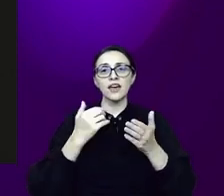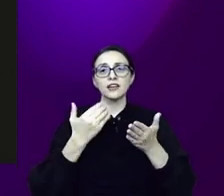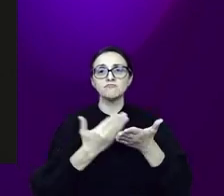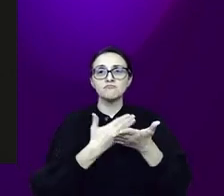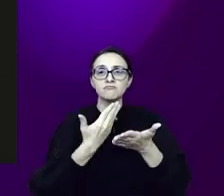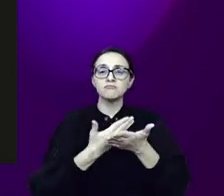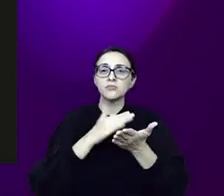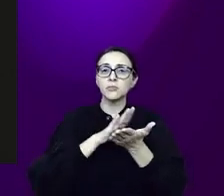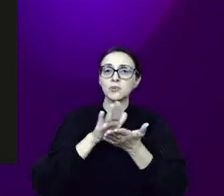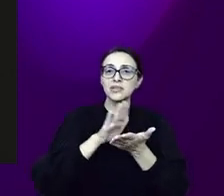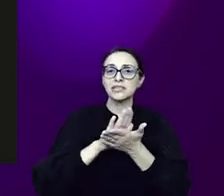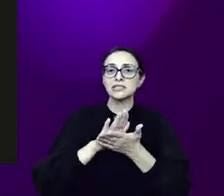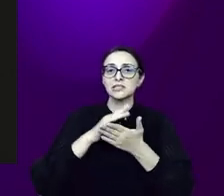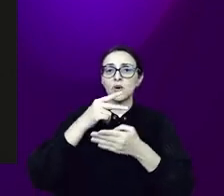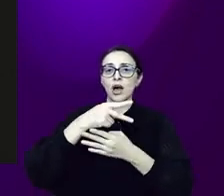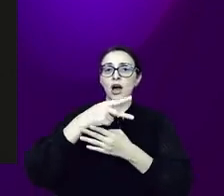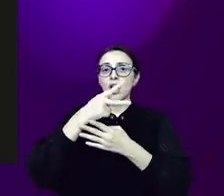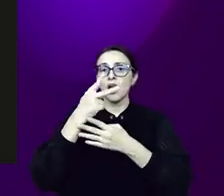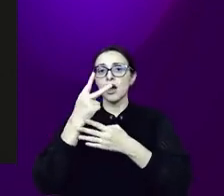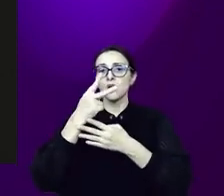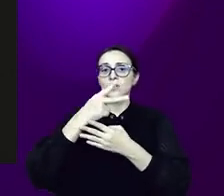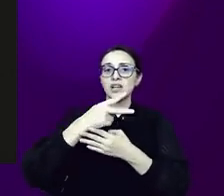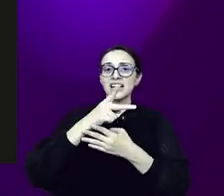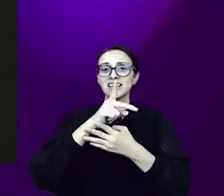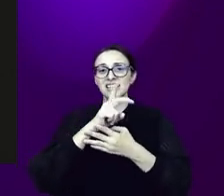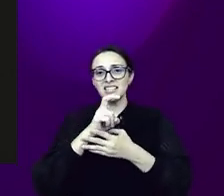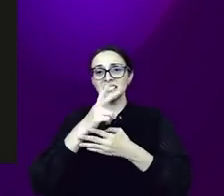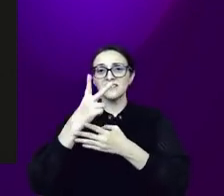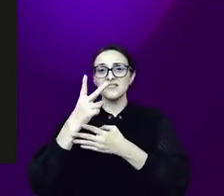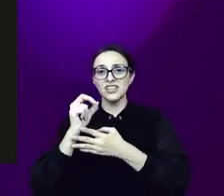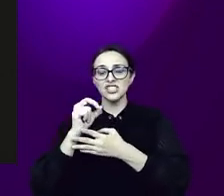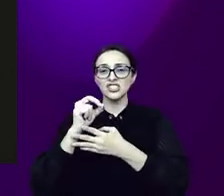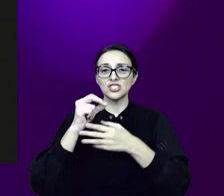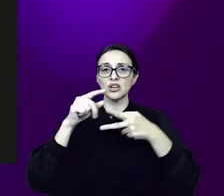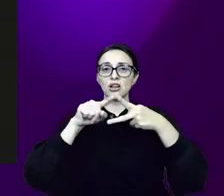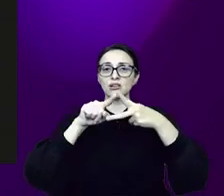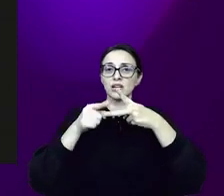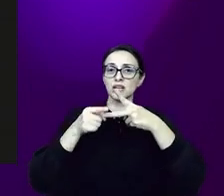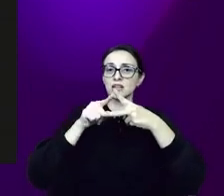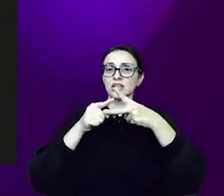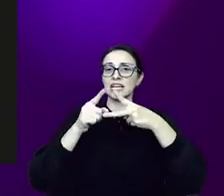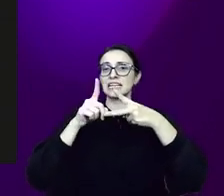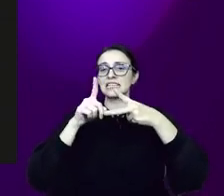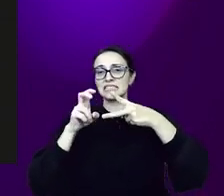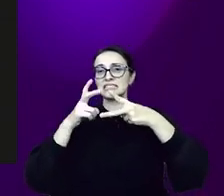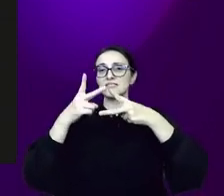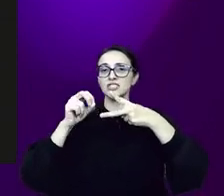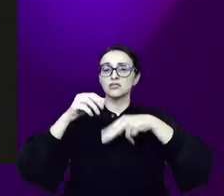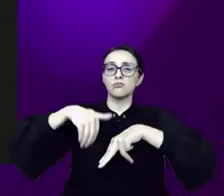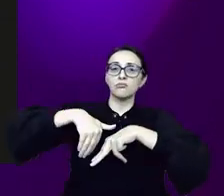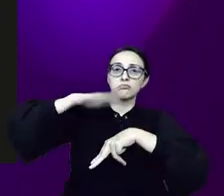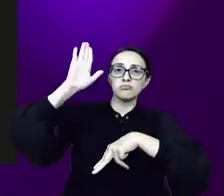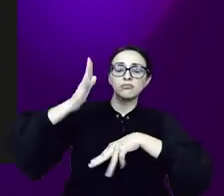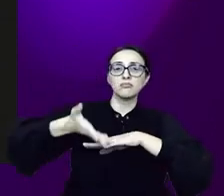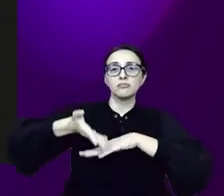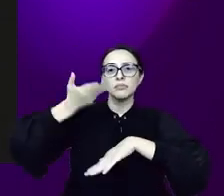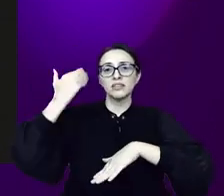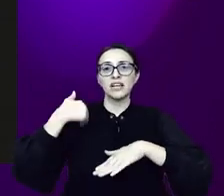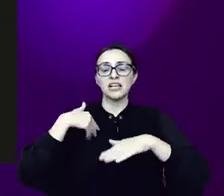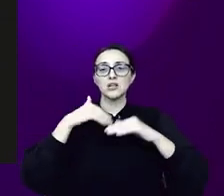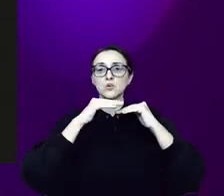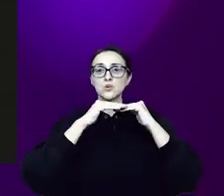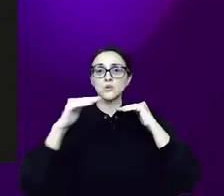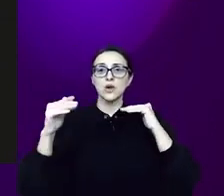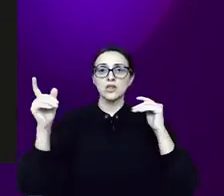diz, que essas angulações acima de 15, 20 graus, não tem como, teoricamente, a gente fazer uma